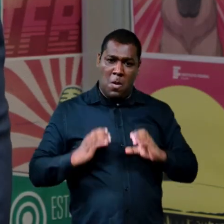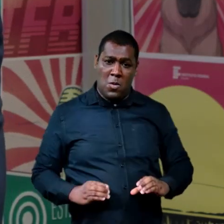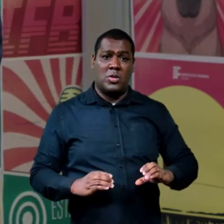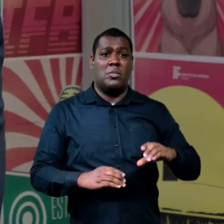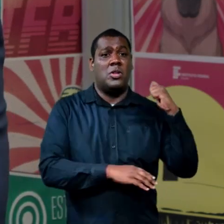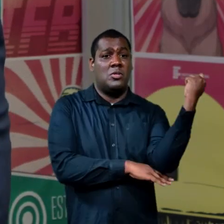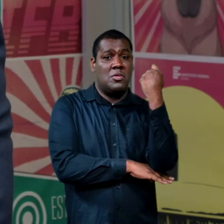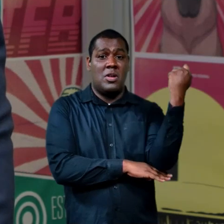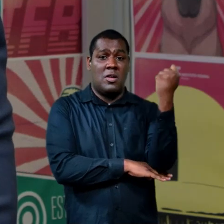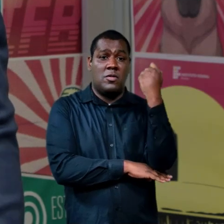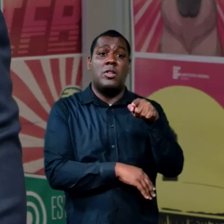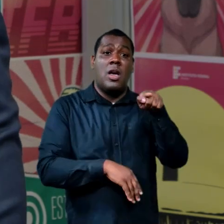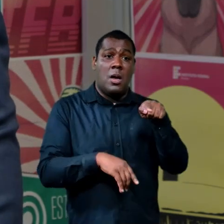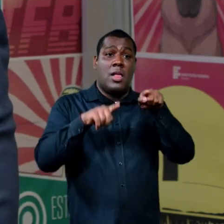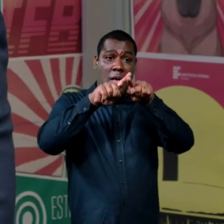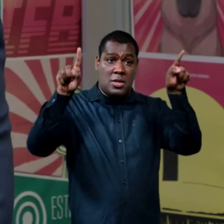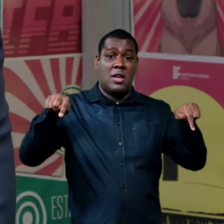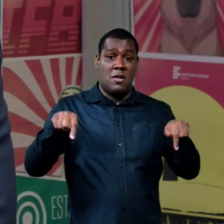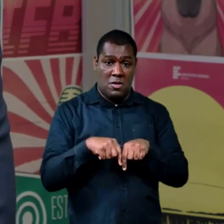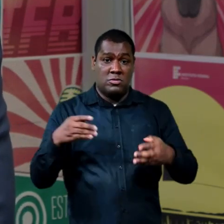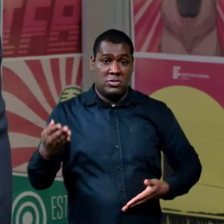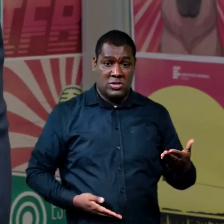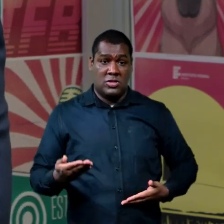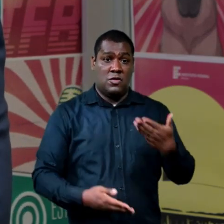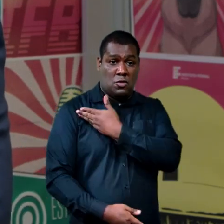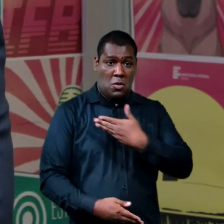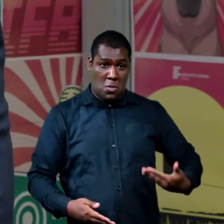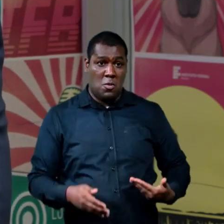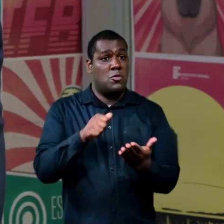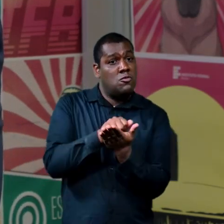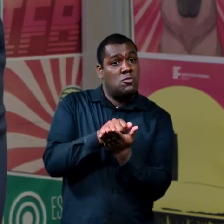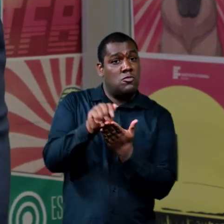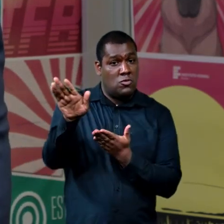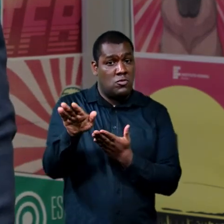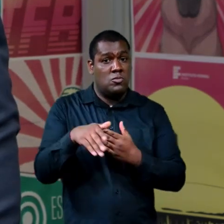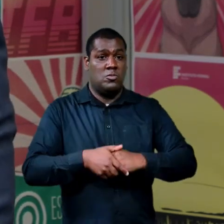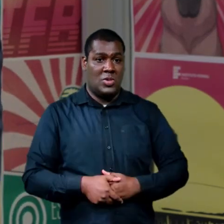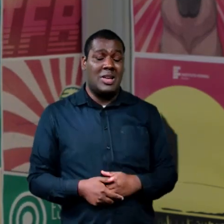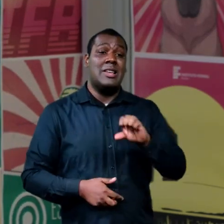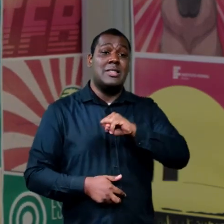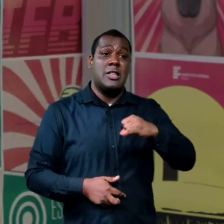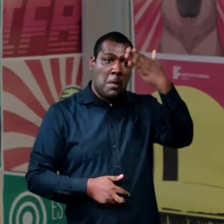gerar demissão, e é obrigatório para a administração, uma vez configurado o assédio